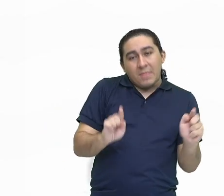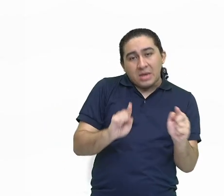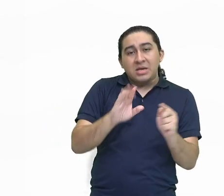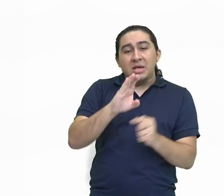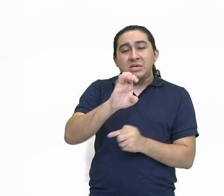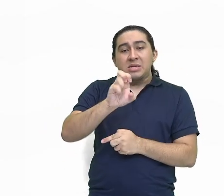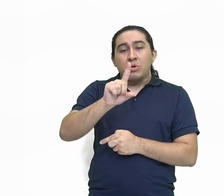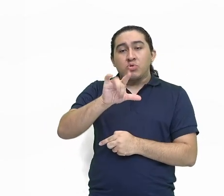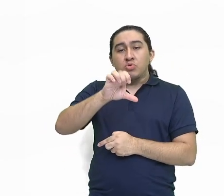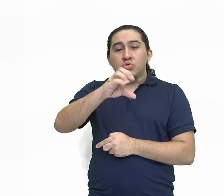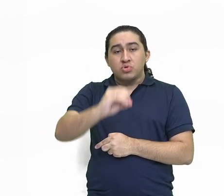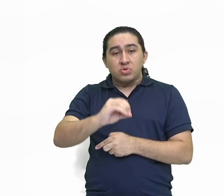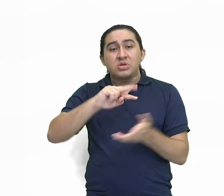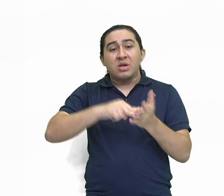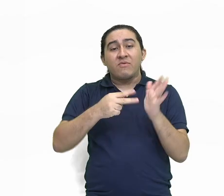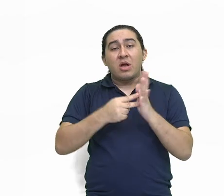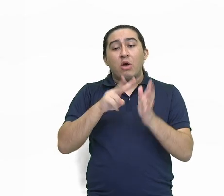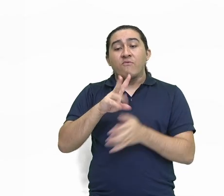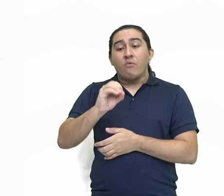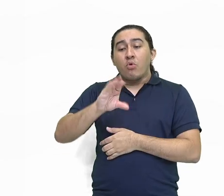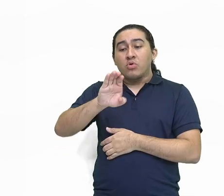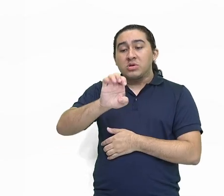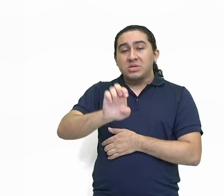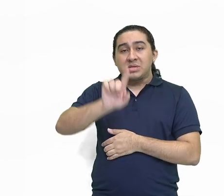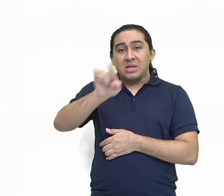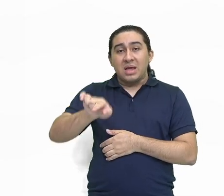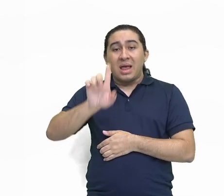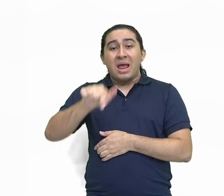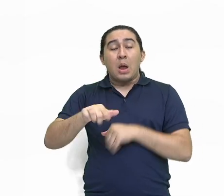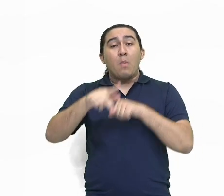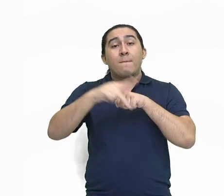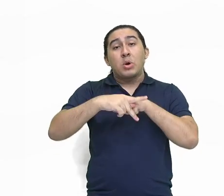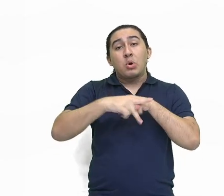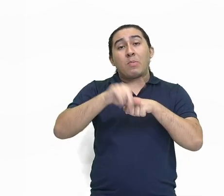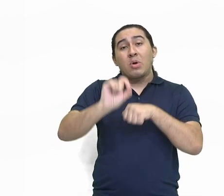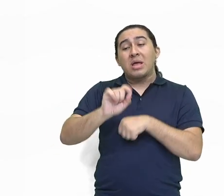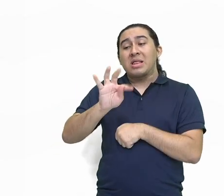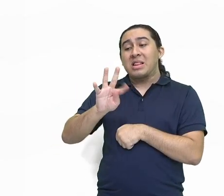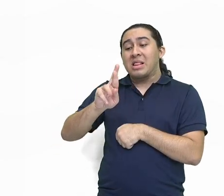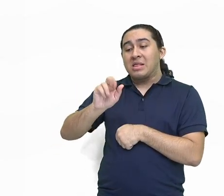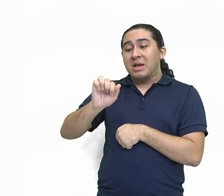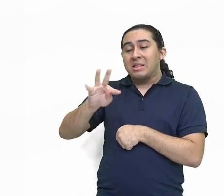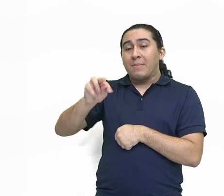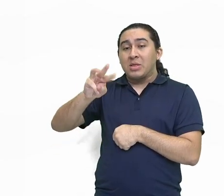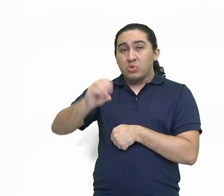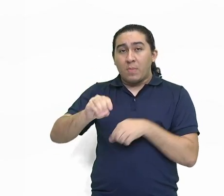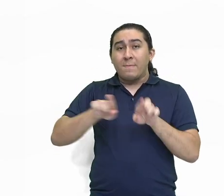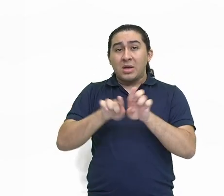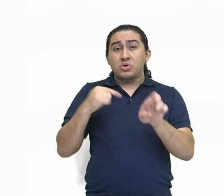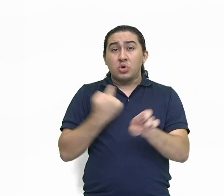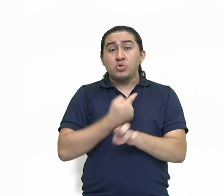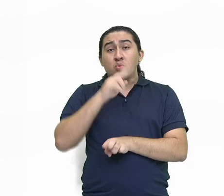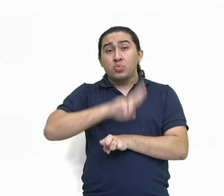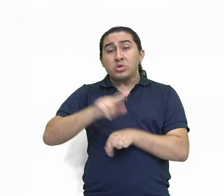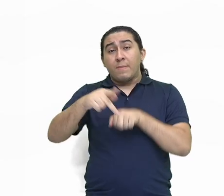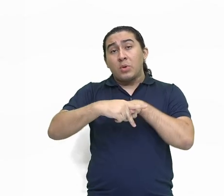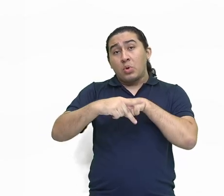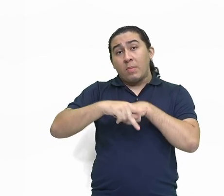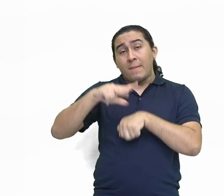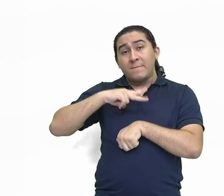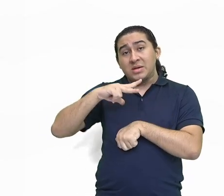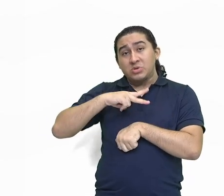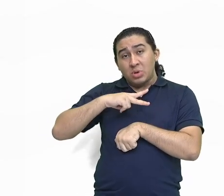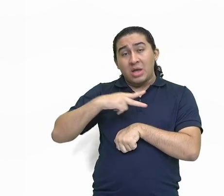pronome de tratamento. Guarda essa informação. Mas usamos esse termo como pronome pessoal de segunda